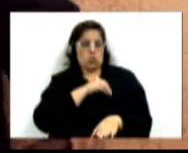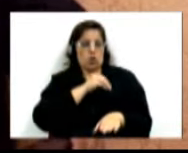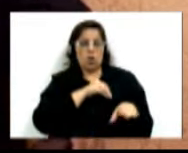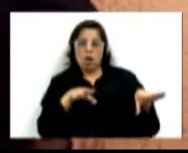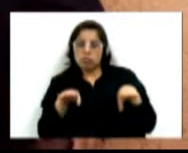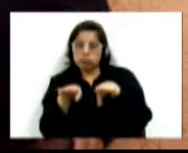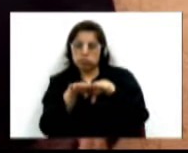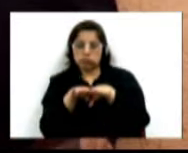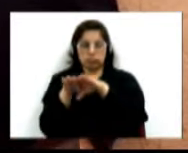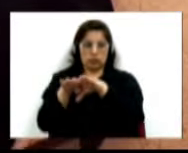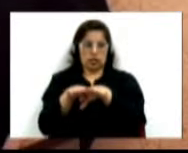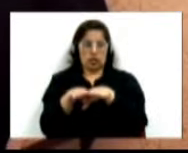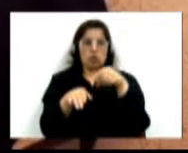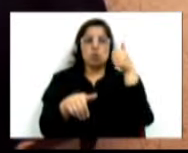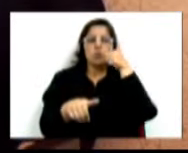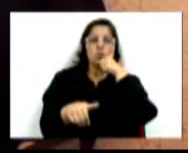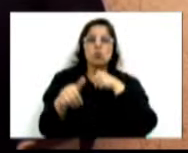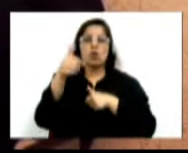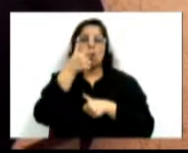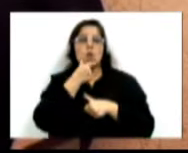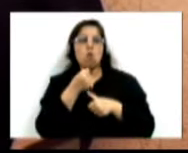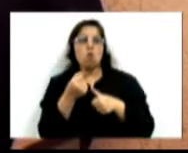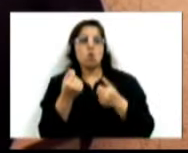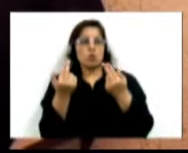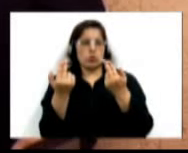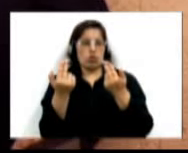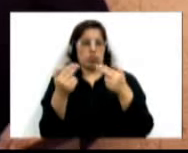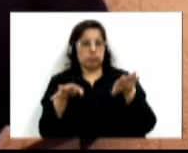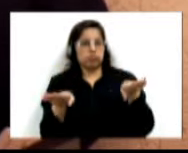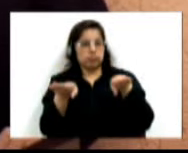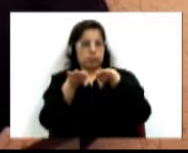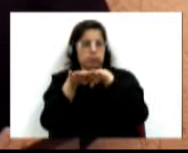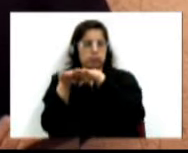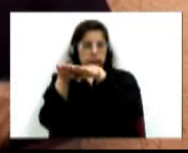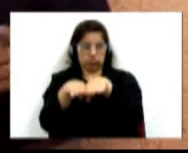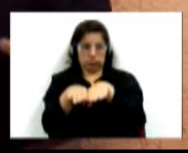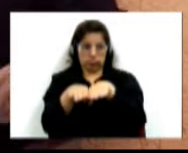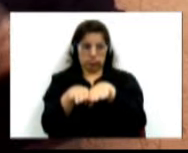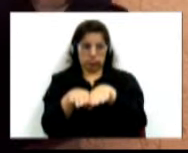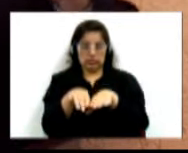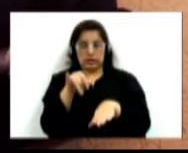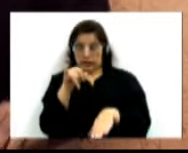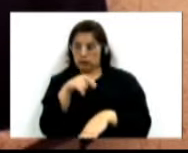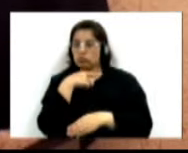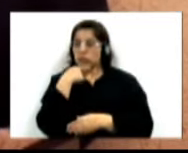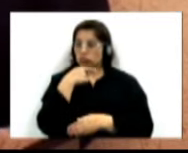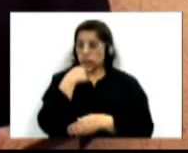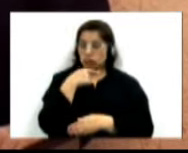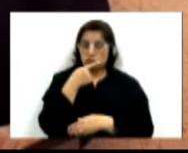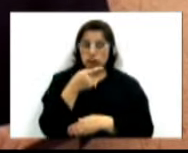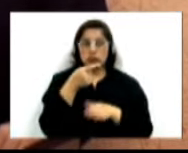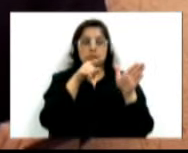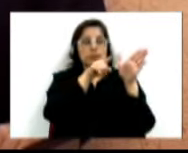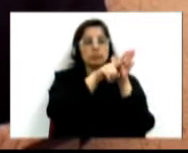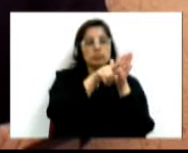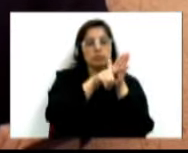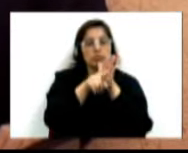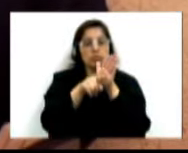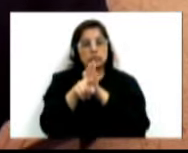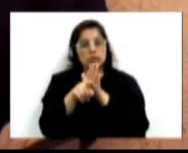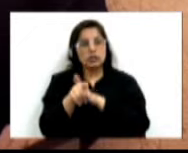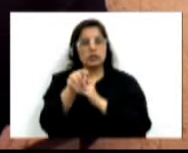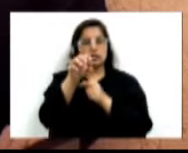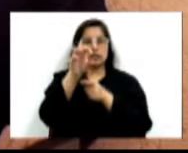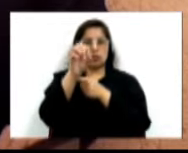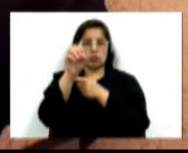os sexos, taxa de homicídio e mortalidade infantil. Quem quiser tirar dúvida, é só entrar lá na ONU, está lá o